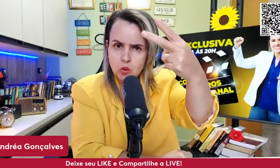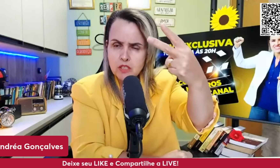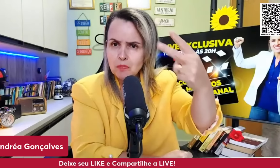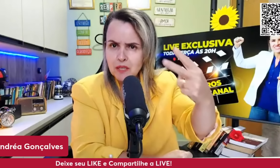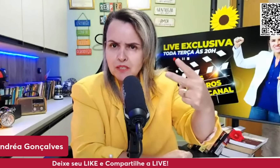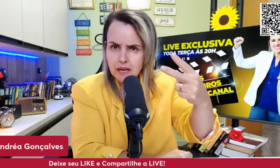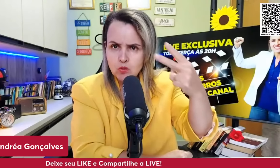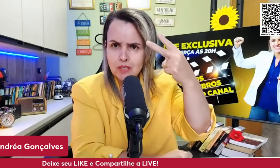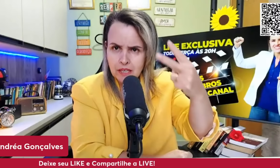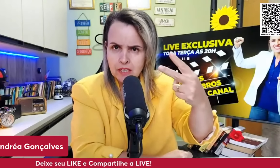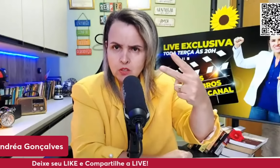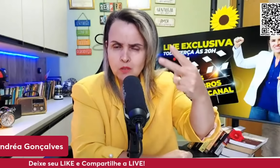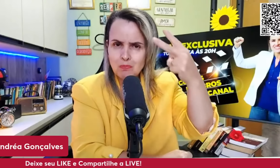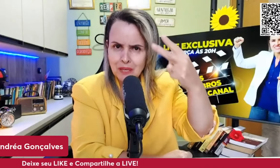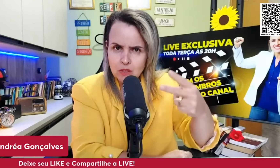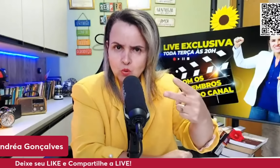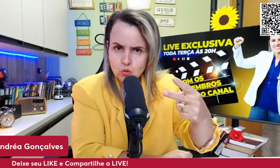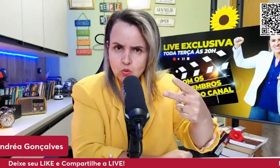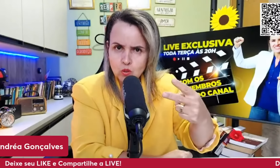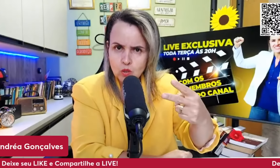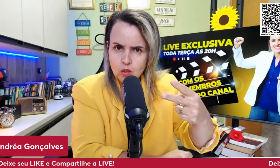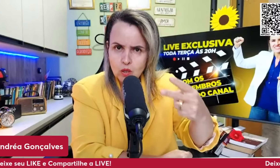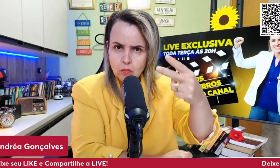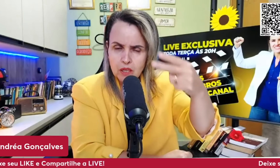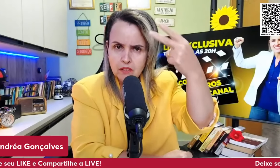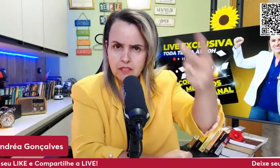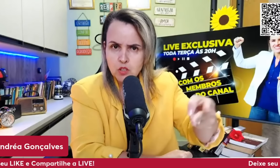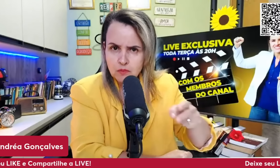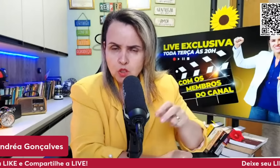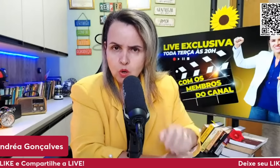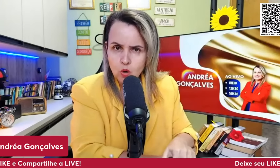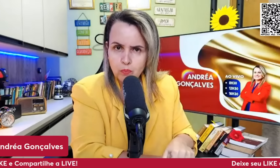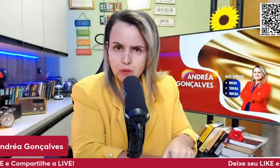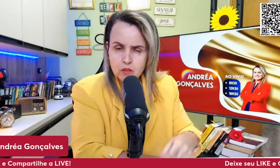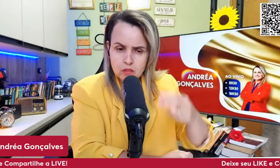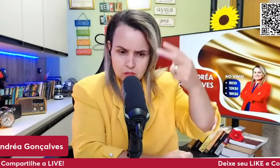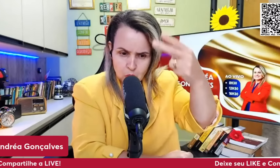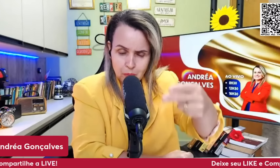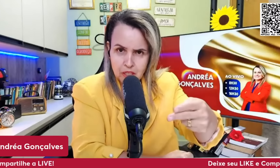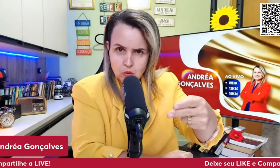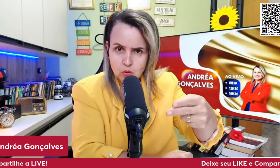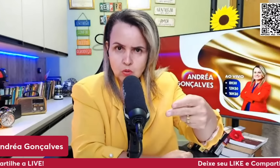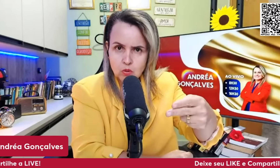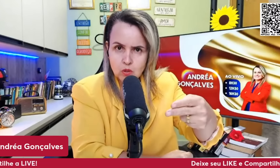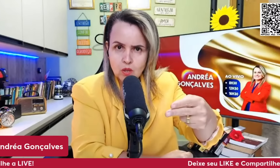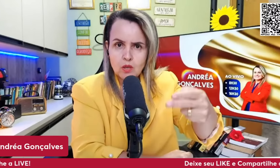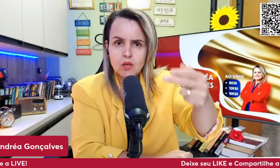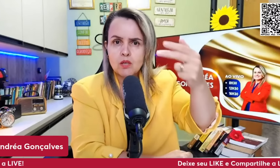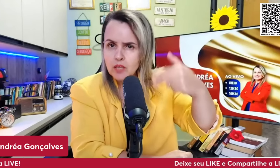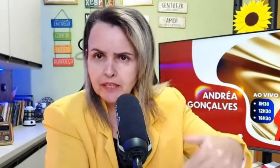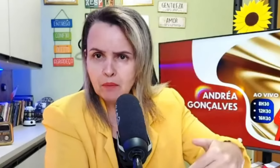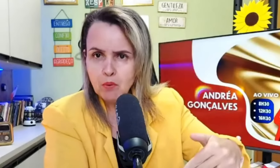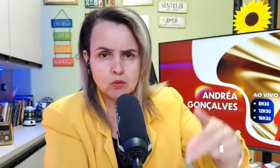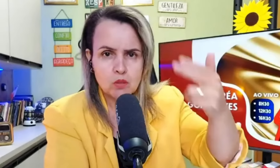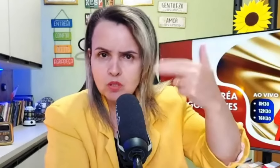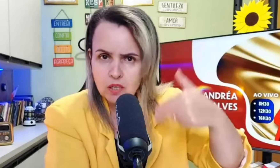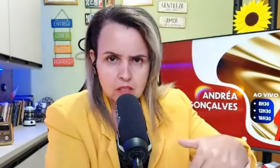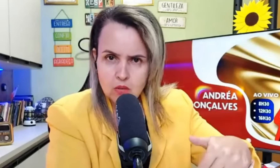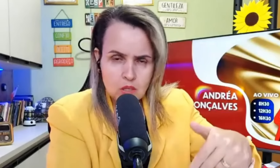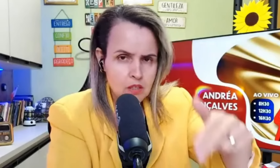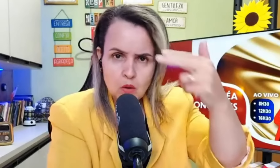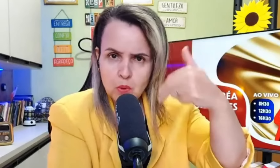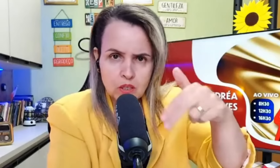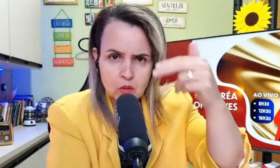tem dois empresários grandes presos pela tentativa de golpe estão presos daqui a pouco